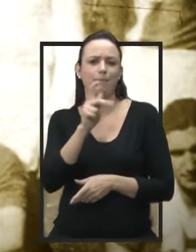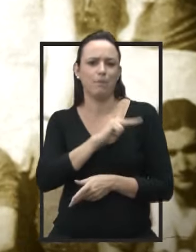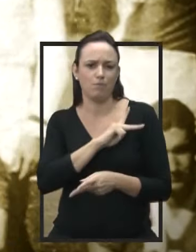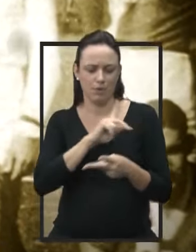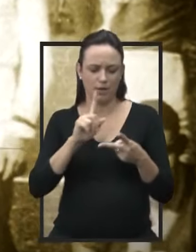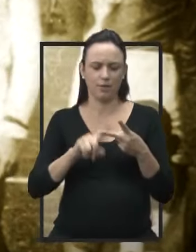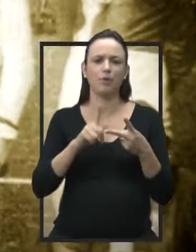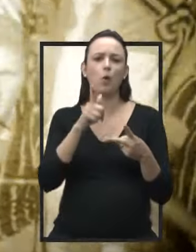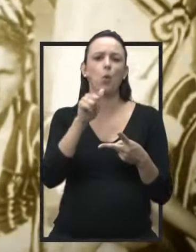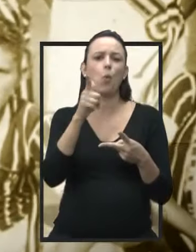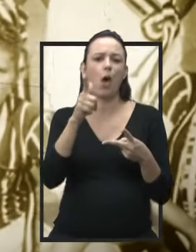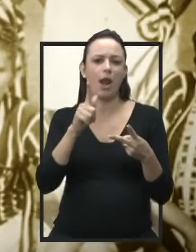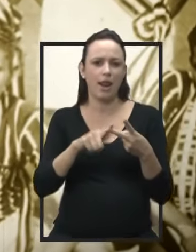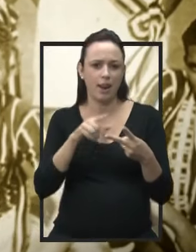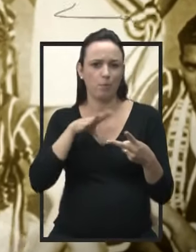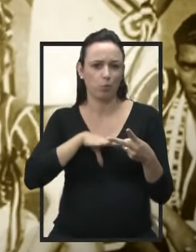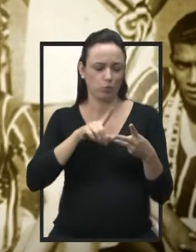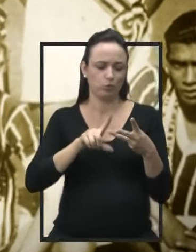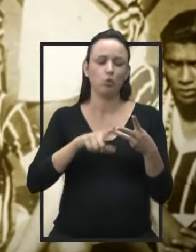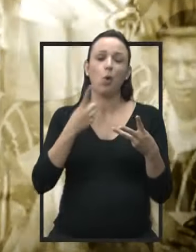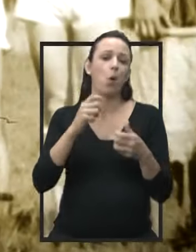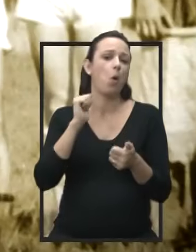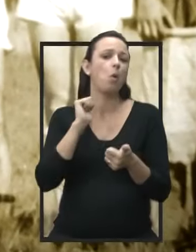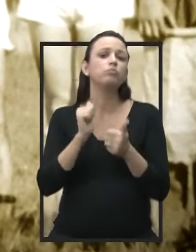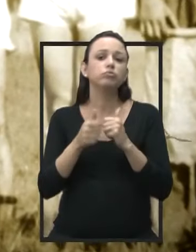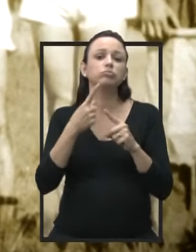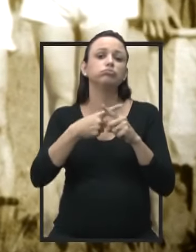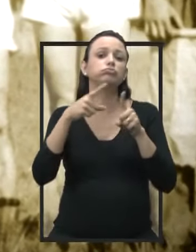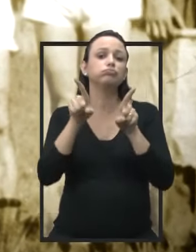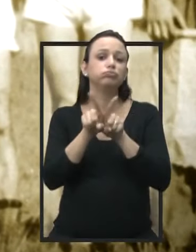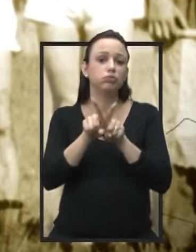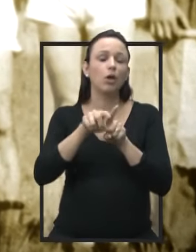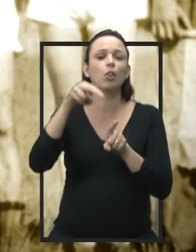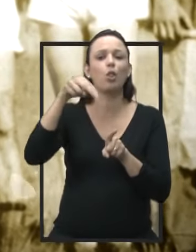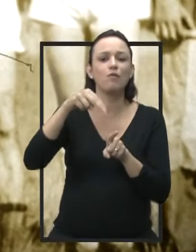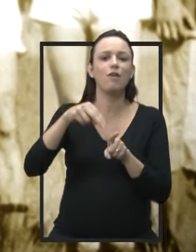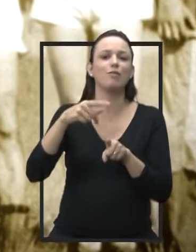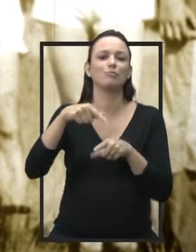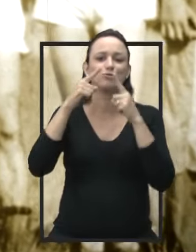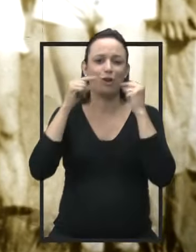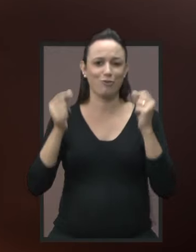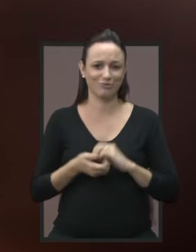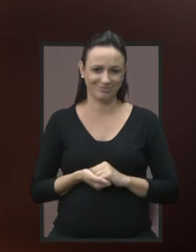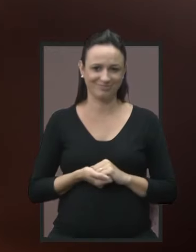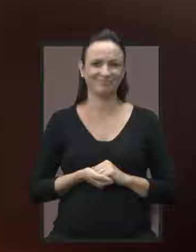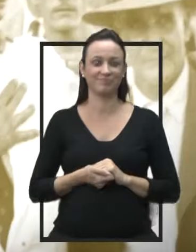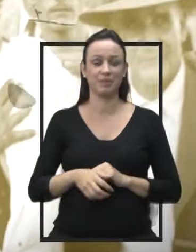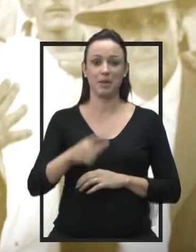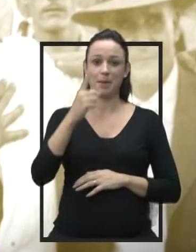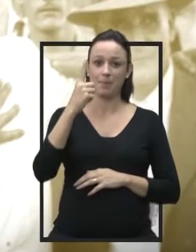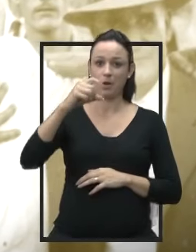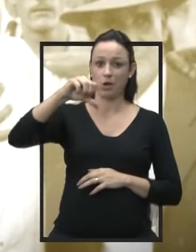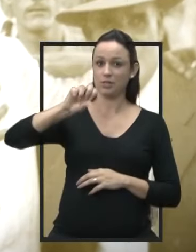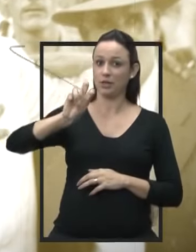Atlética Palmeiras, no Guarani da Putunduva ou no Esporte Clube 15 de Novembro de Jaú.